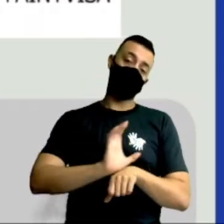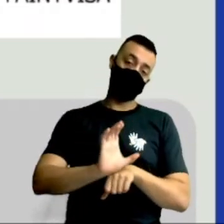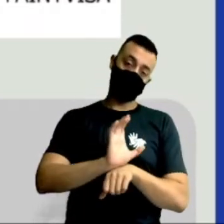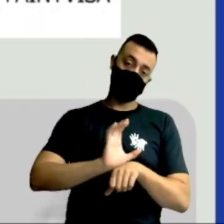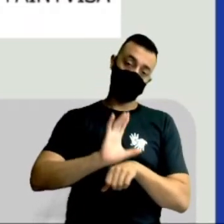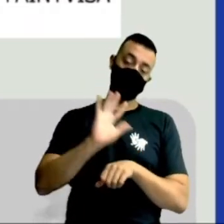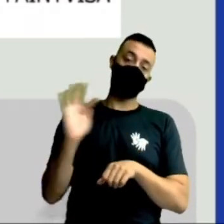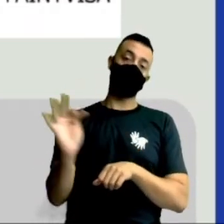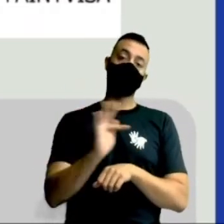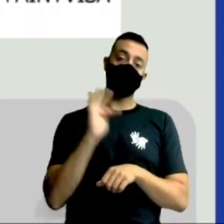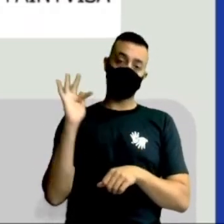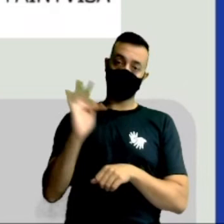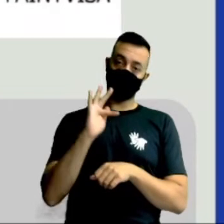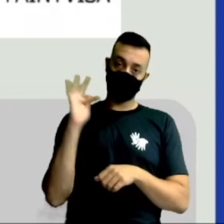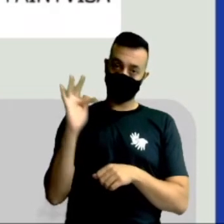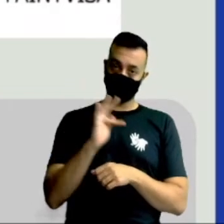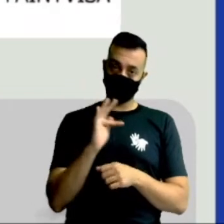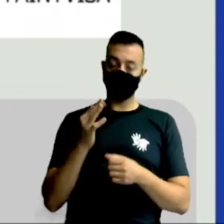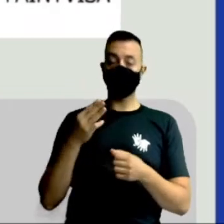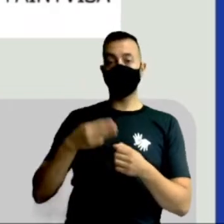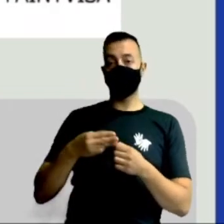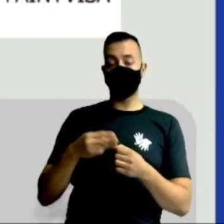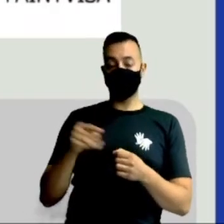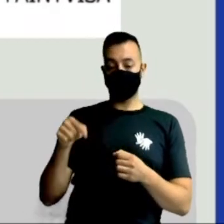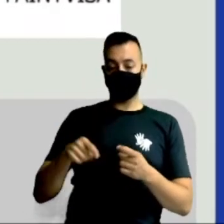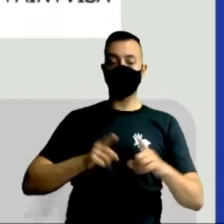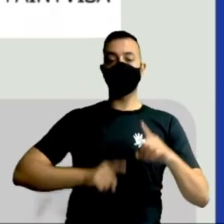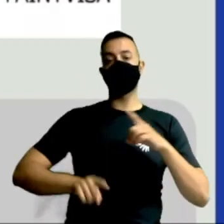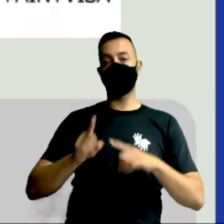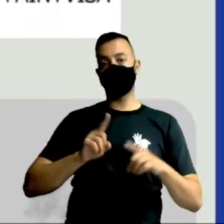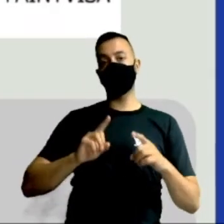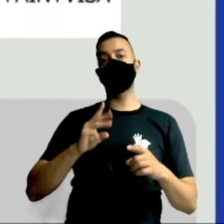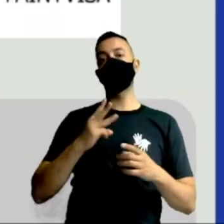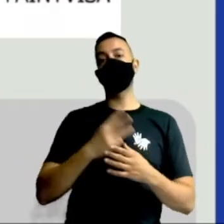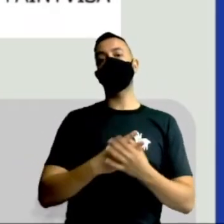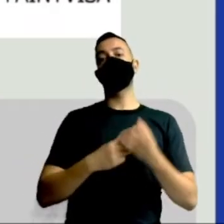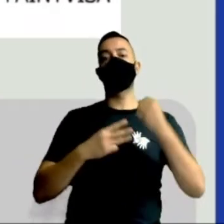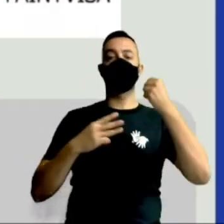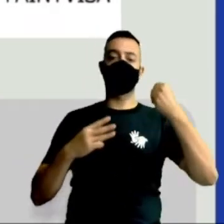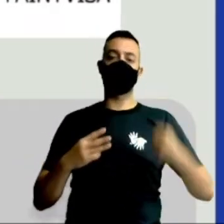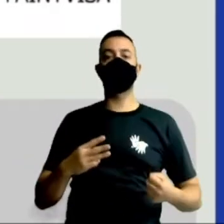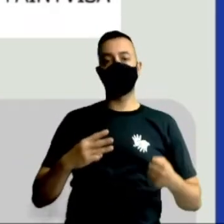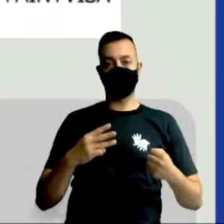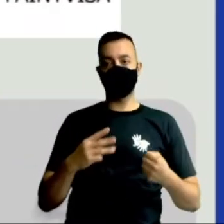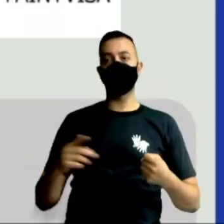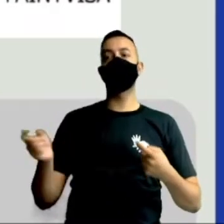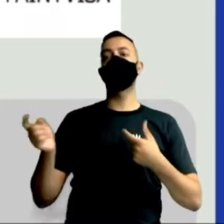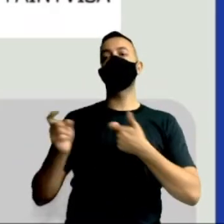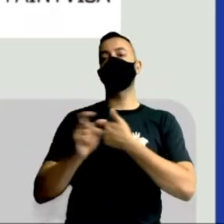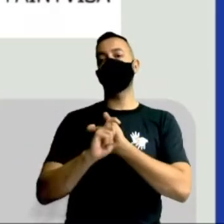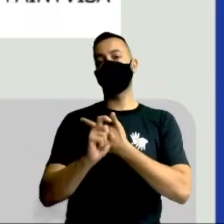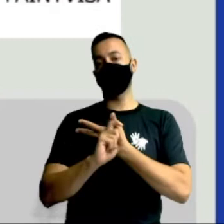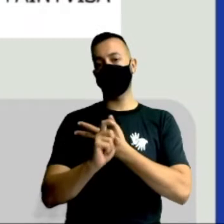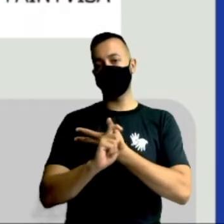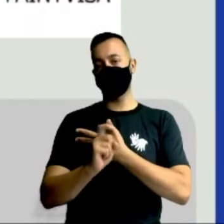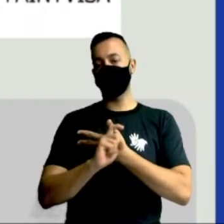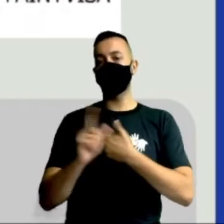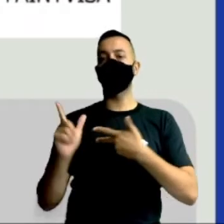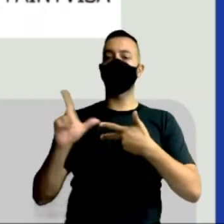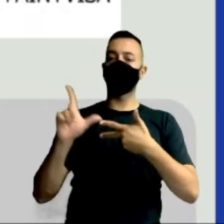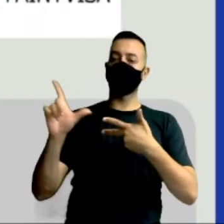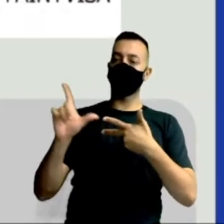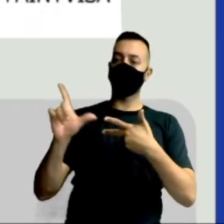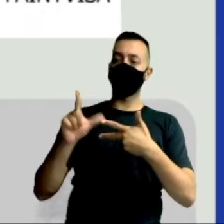Federal, nosso município é administrado pelos 3 poderes: executivo, legislativo